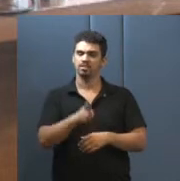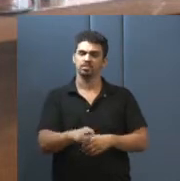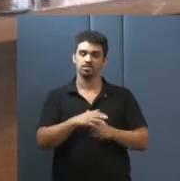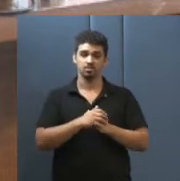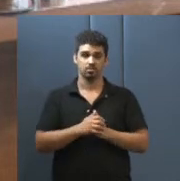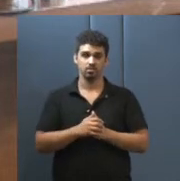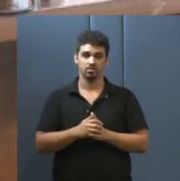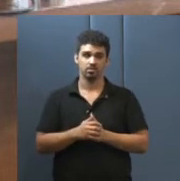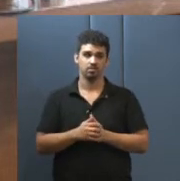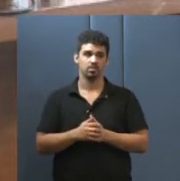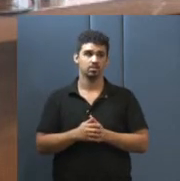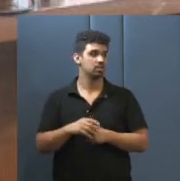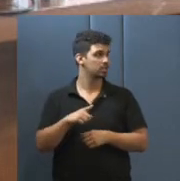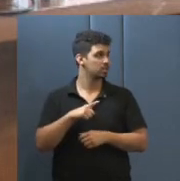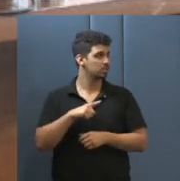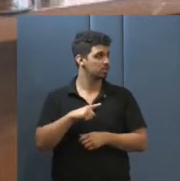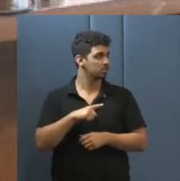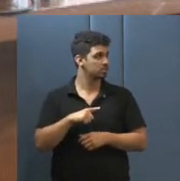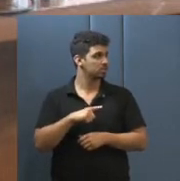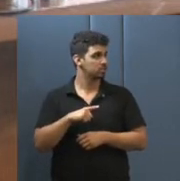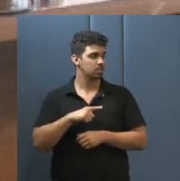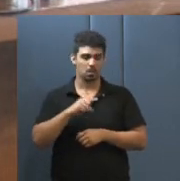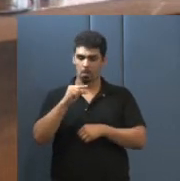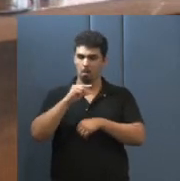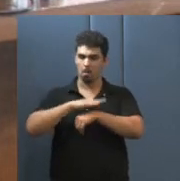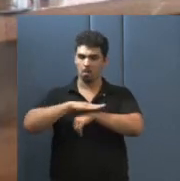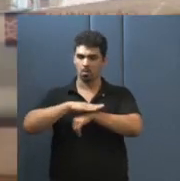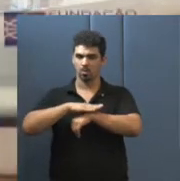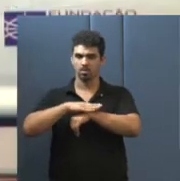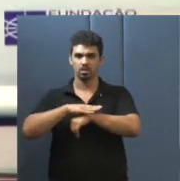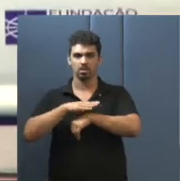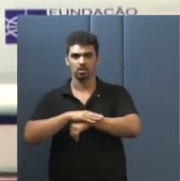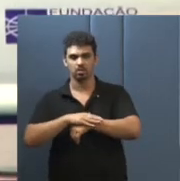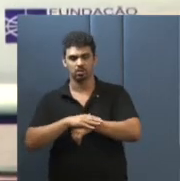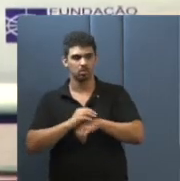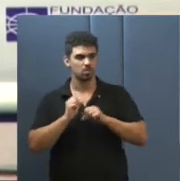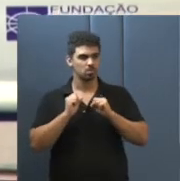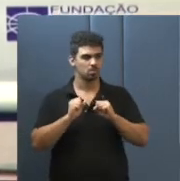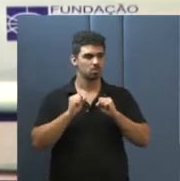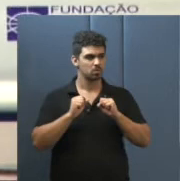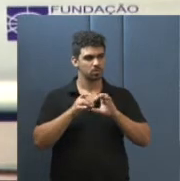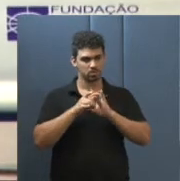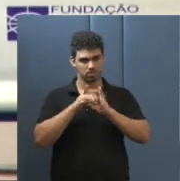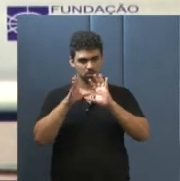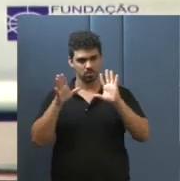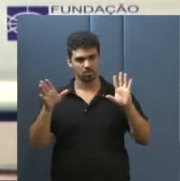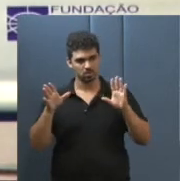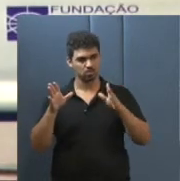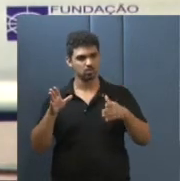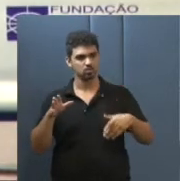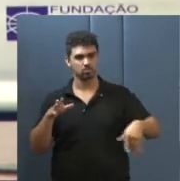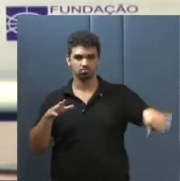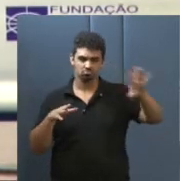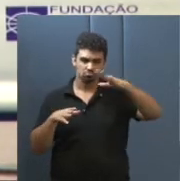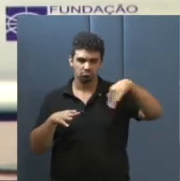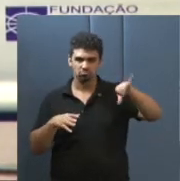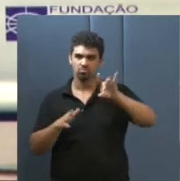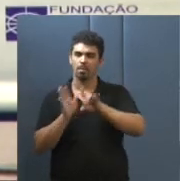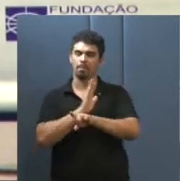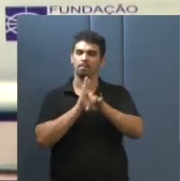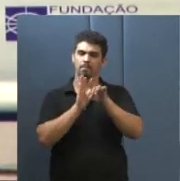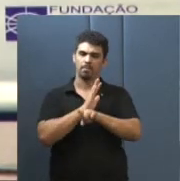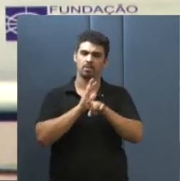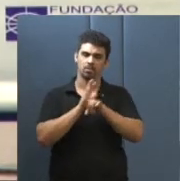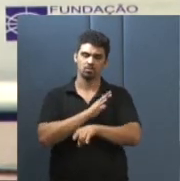Eu acho que ainda temos uns poucos minutos. Poderíamos ouvir mais algumas perguntas. Temos até